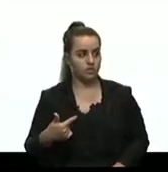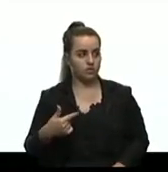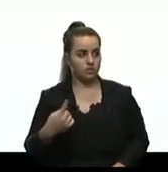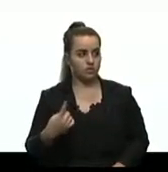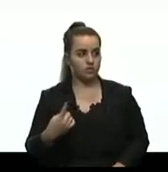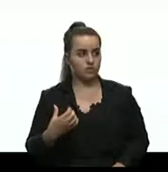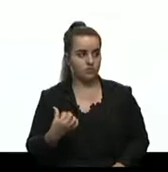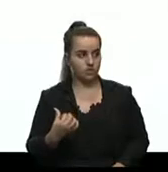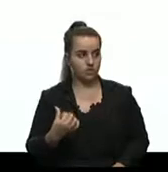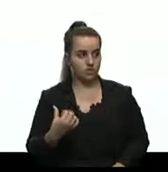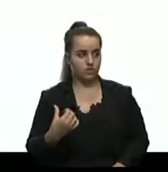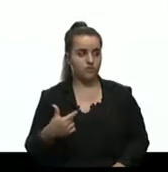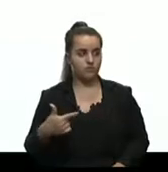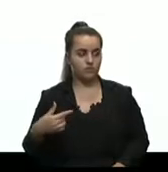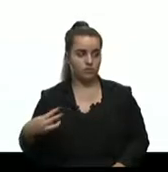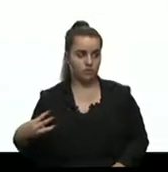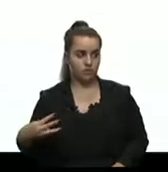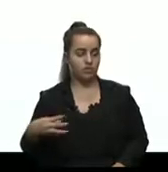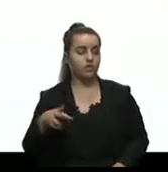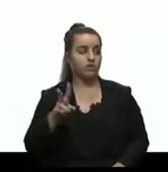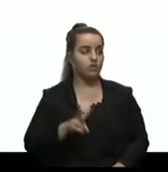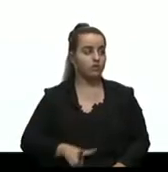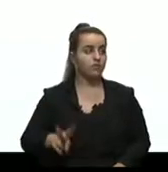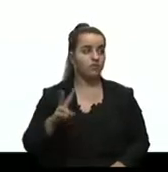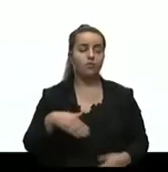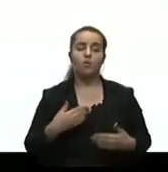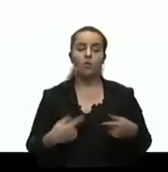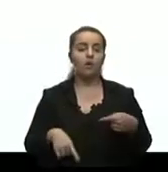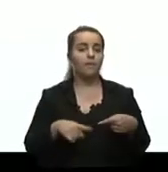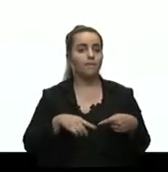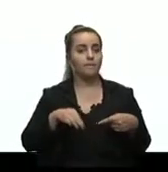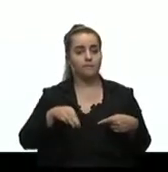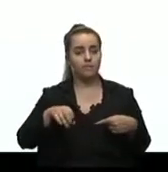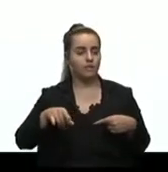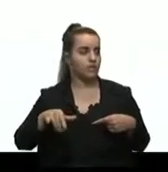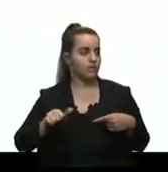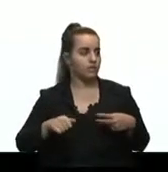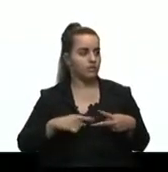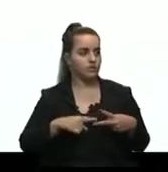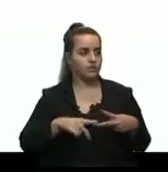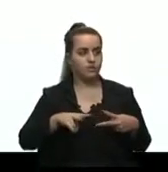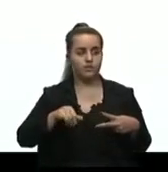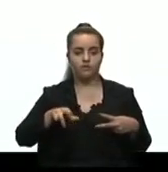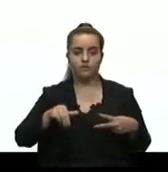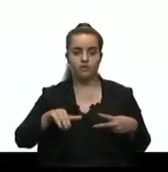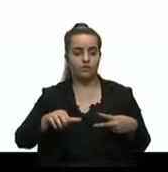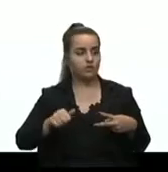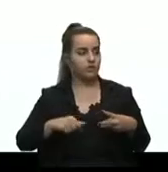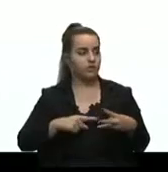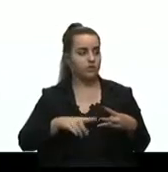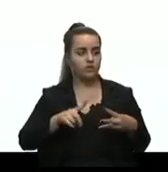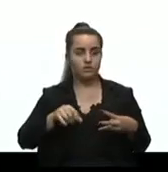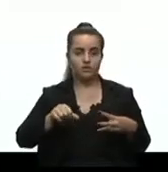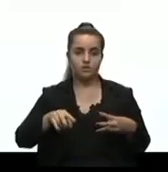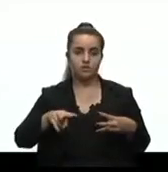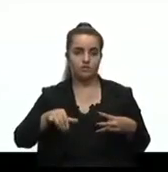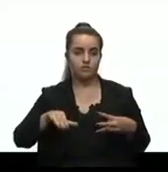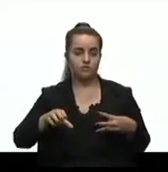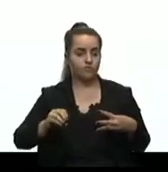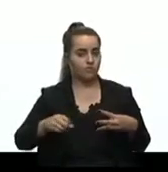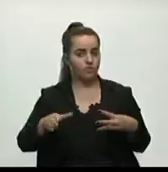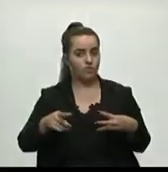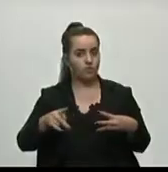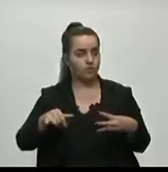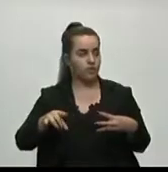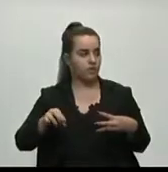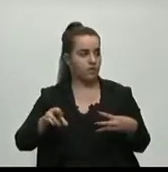Eu quero determinar a média, a variância e o desvio padrão desse conjunto de dados. Para tanto, vamos ao uso da calculadora